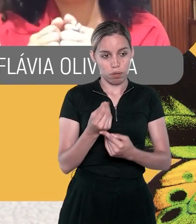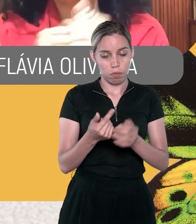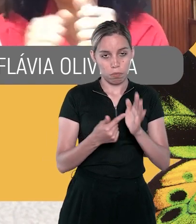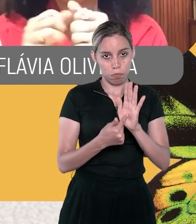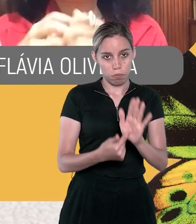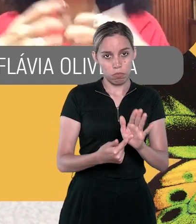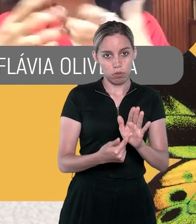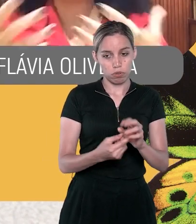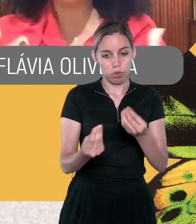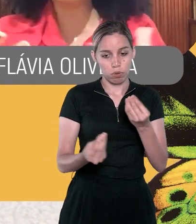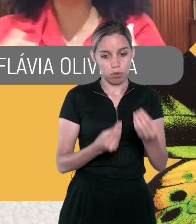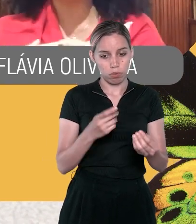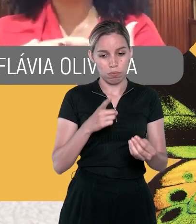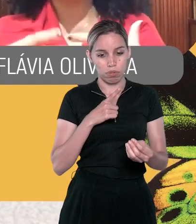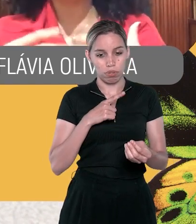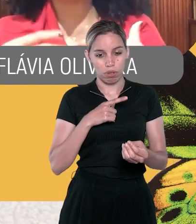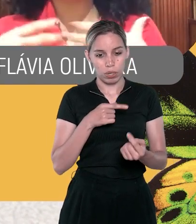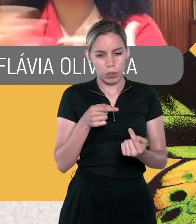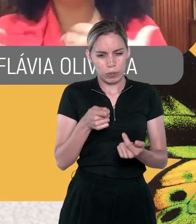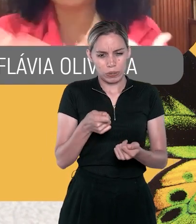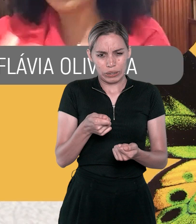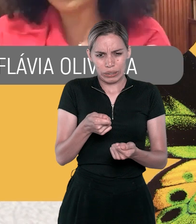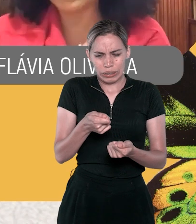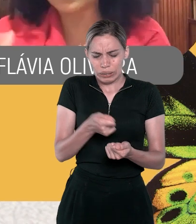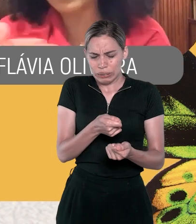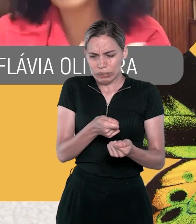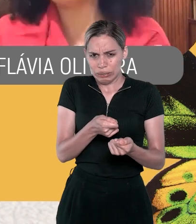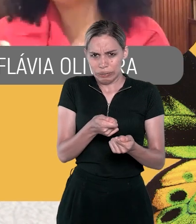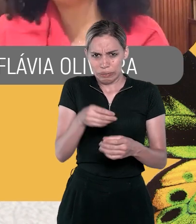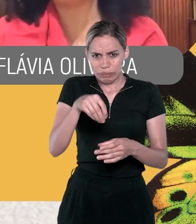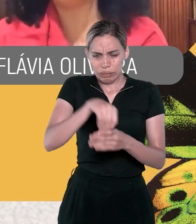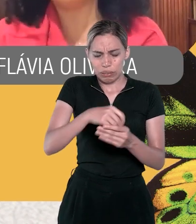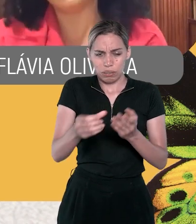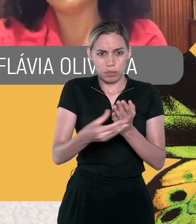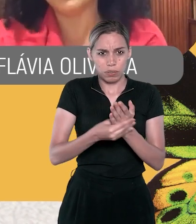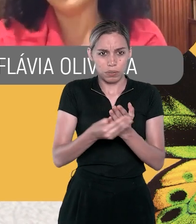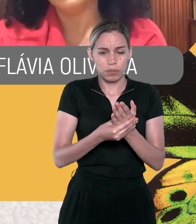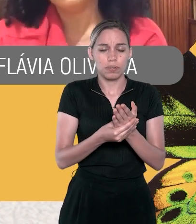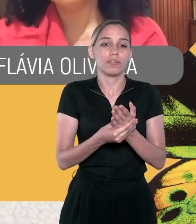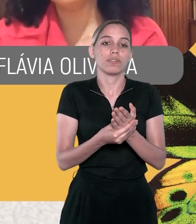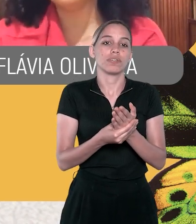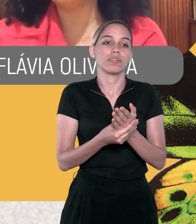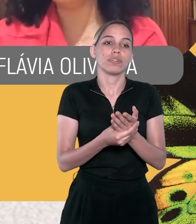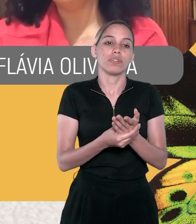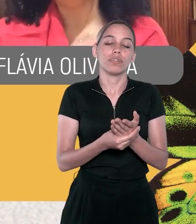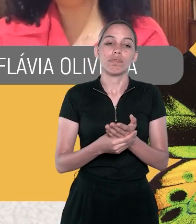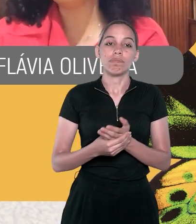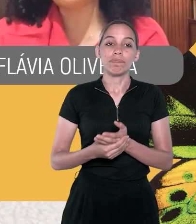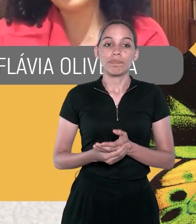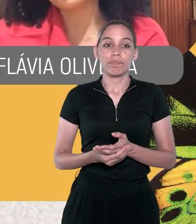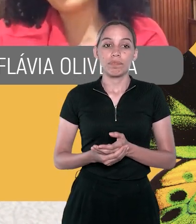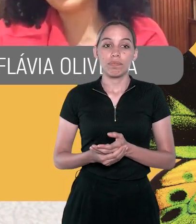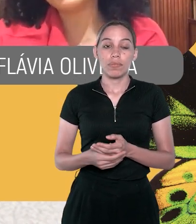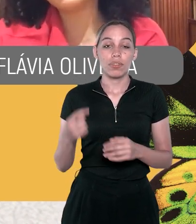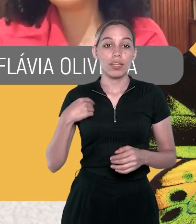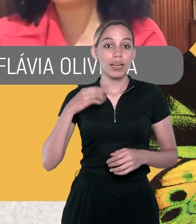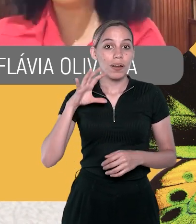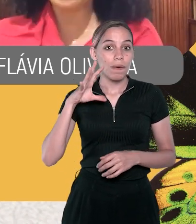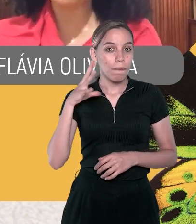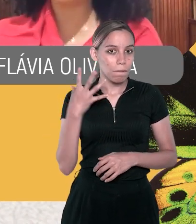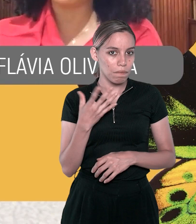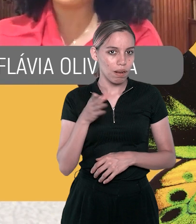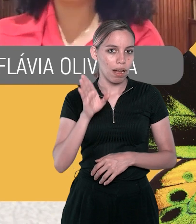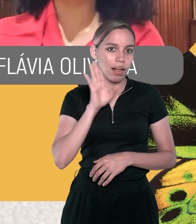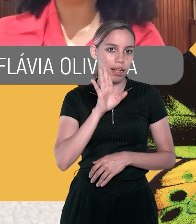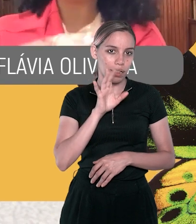né? Na trama, né? Na narrativa do livro. E o que eu acho bacana,